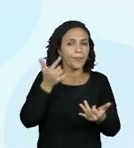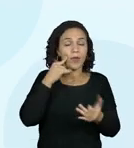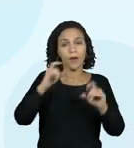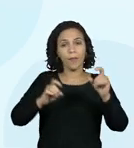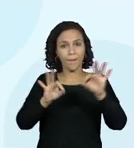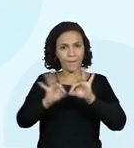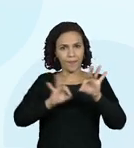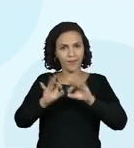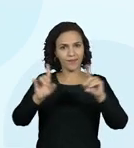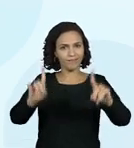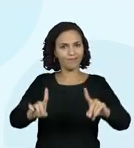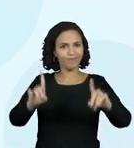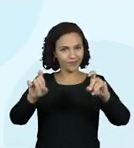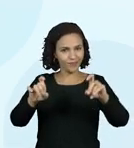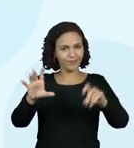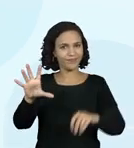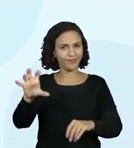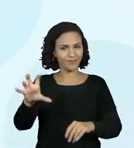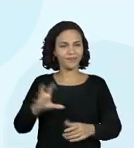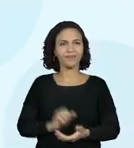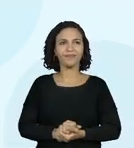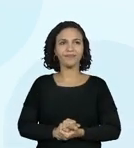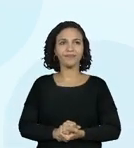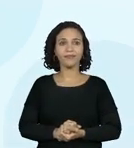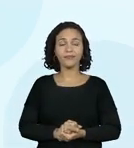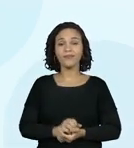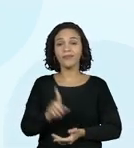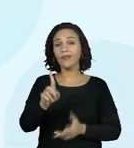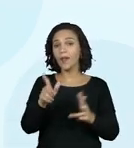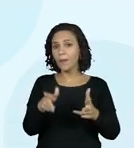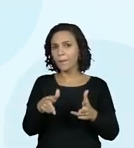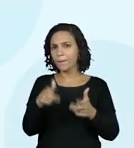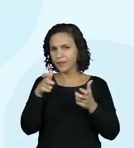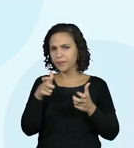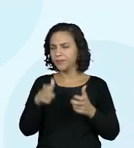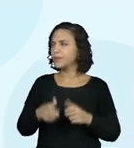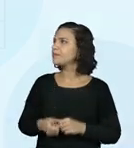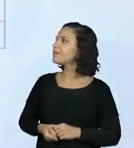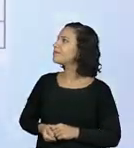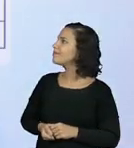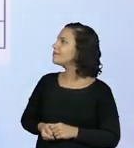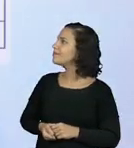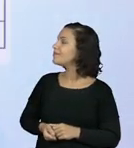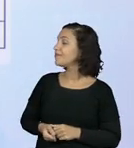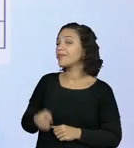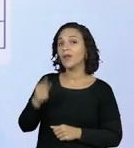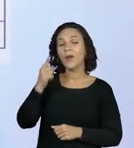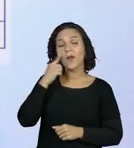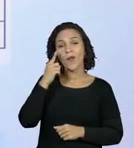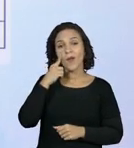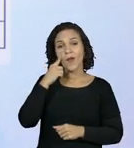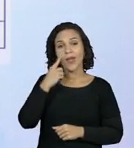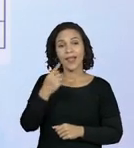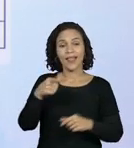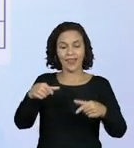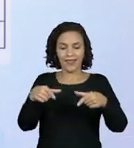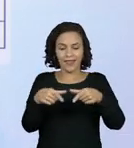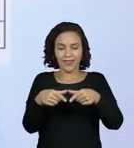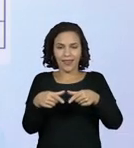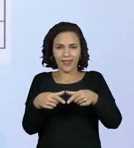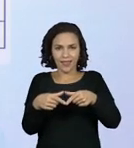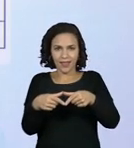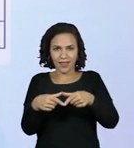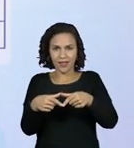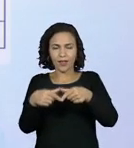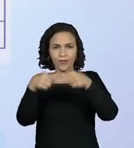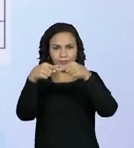print aí. Turma, vocês repararam que o prisma triangular tem 3 lados, né, o triângulo,